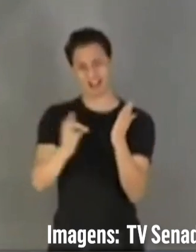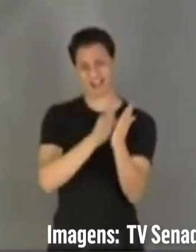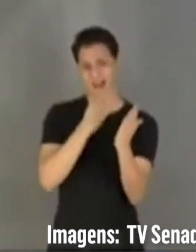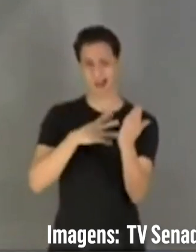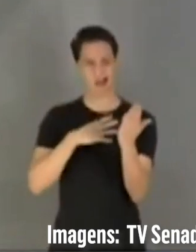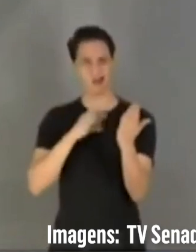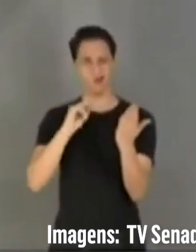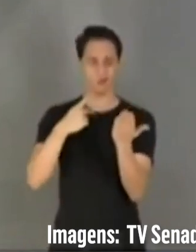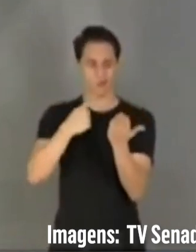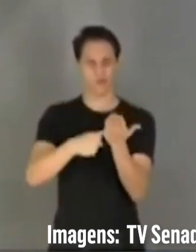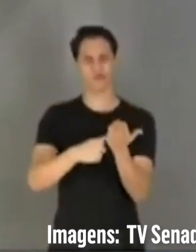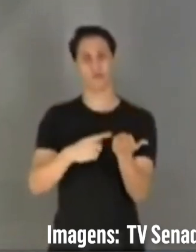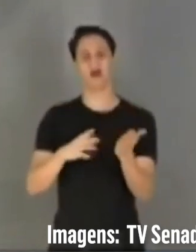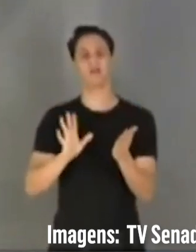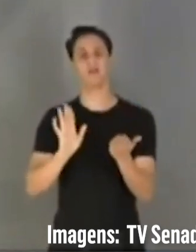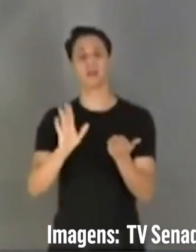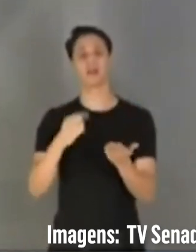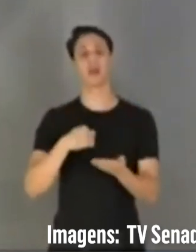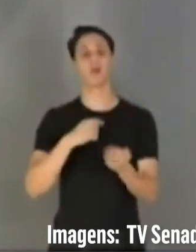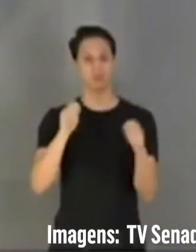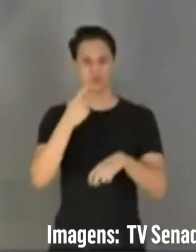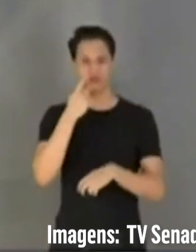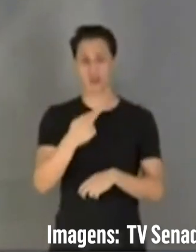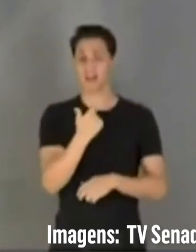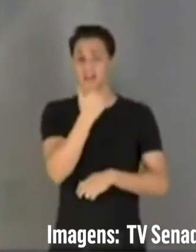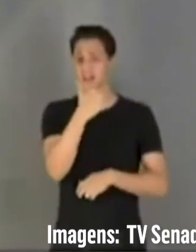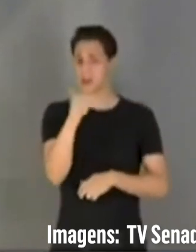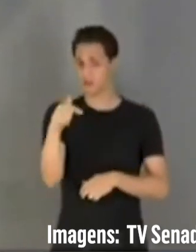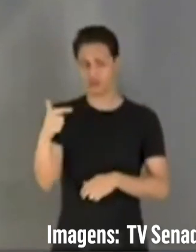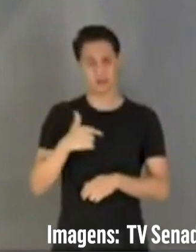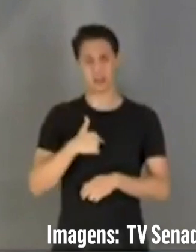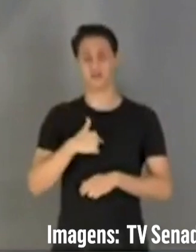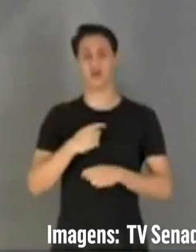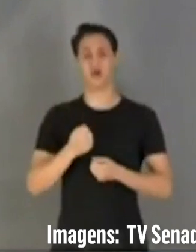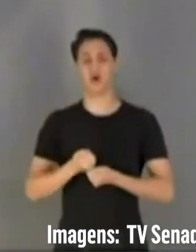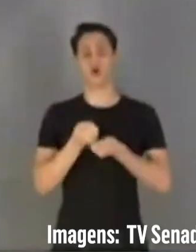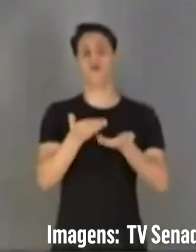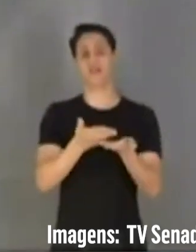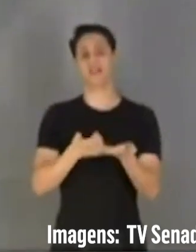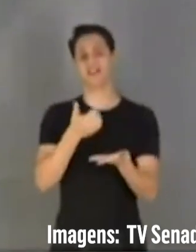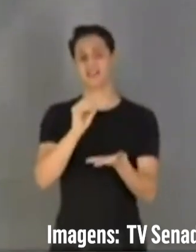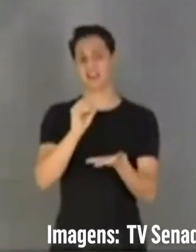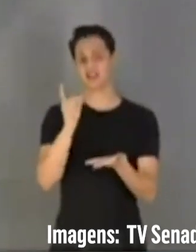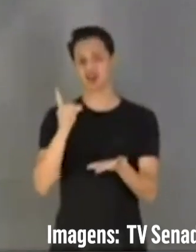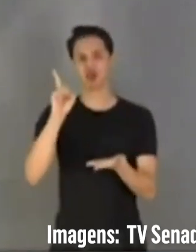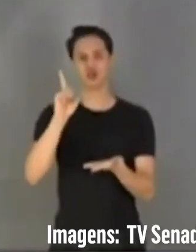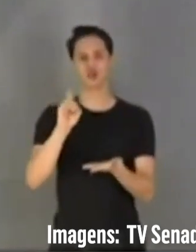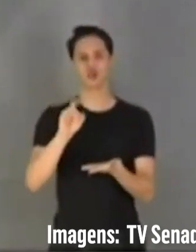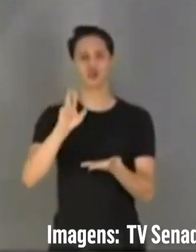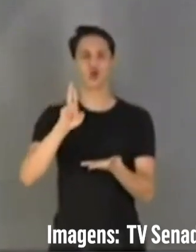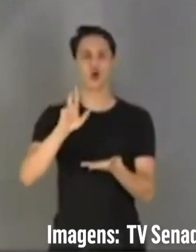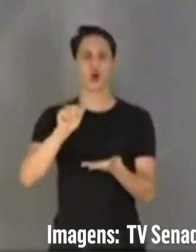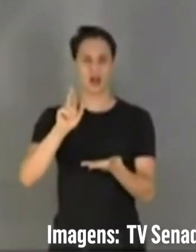O que eu posso garantir é que não houve nenhuma oferta de 10 dólares por dose e nós o tempo todo tentamos